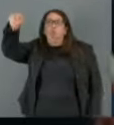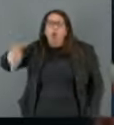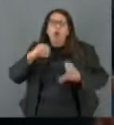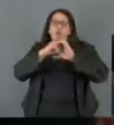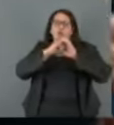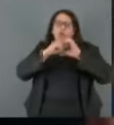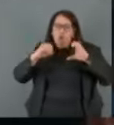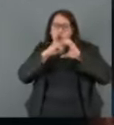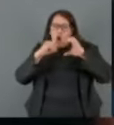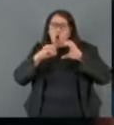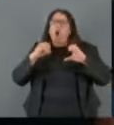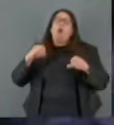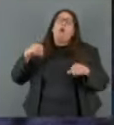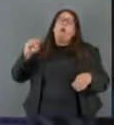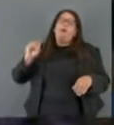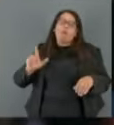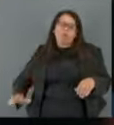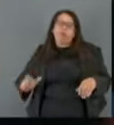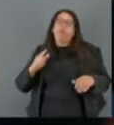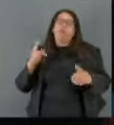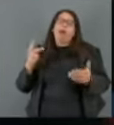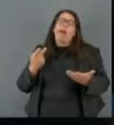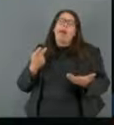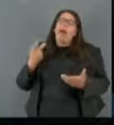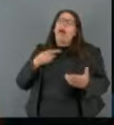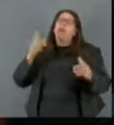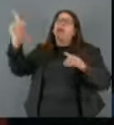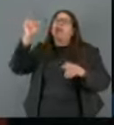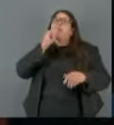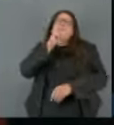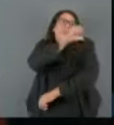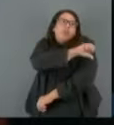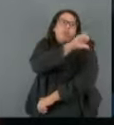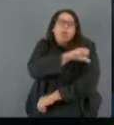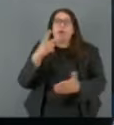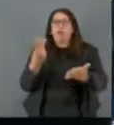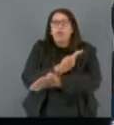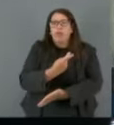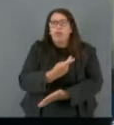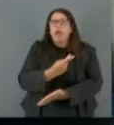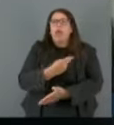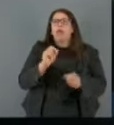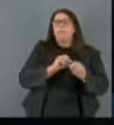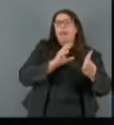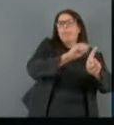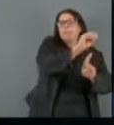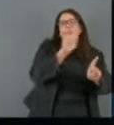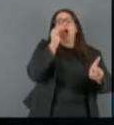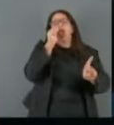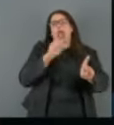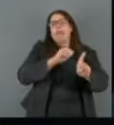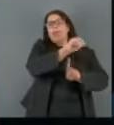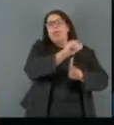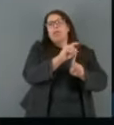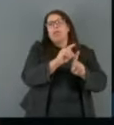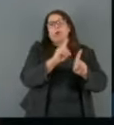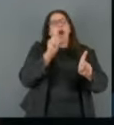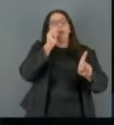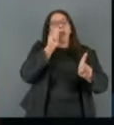e outro, talvez de menor potencial ofensivo, vamos dizer, no Rio de Janeiro. Ele faz uma importunação sexual. Ele encosta